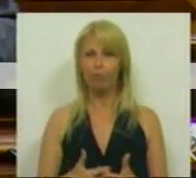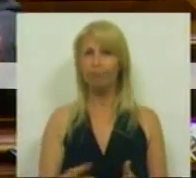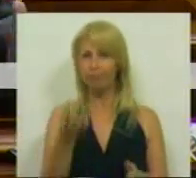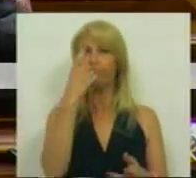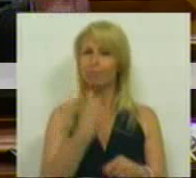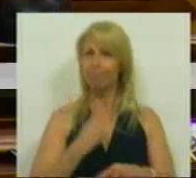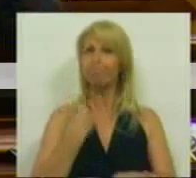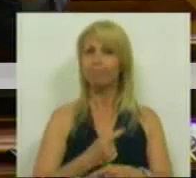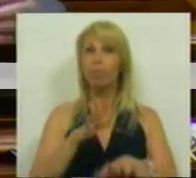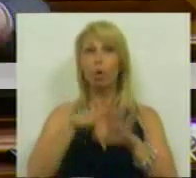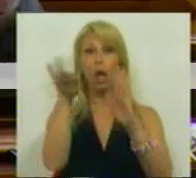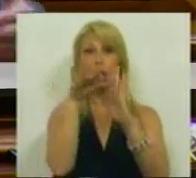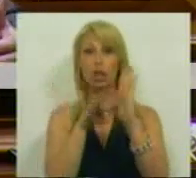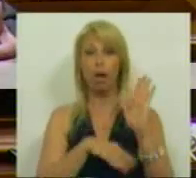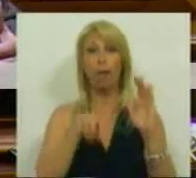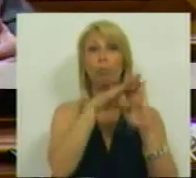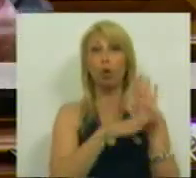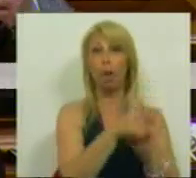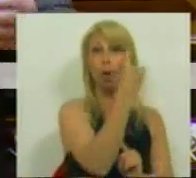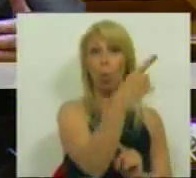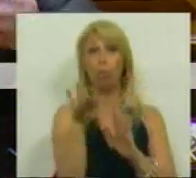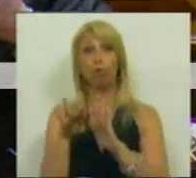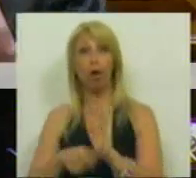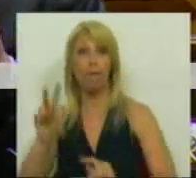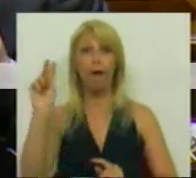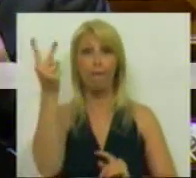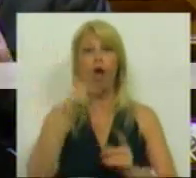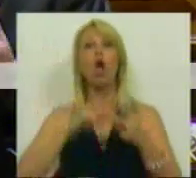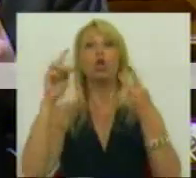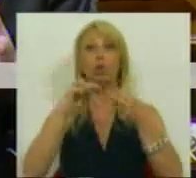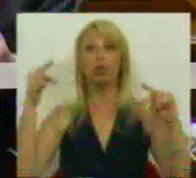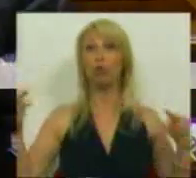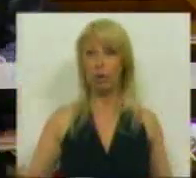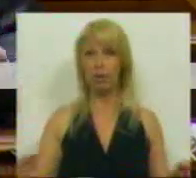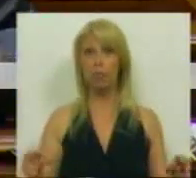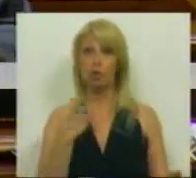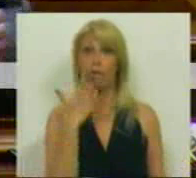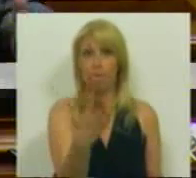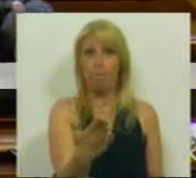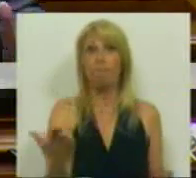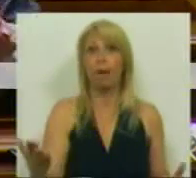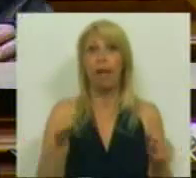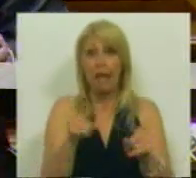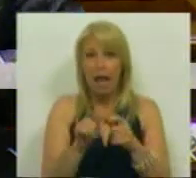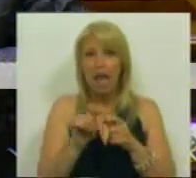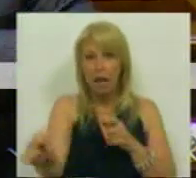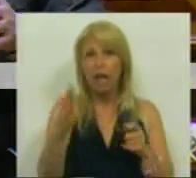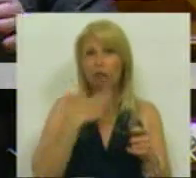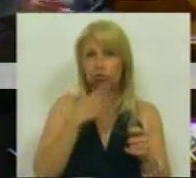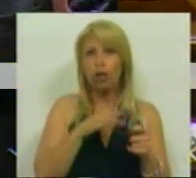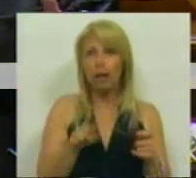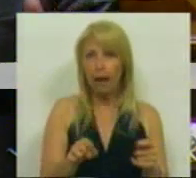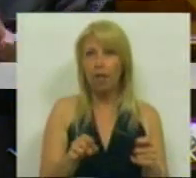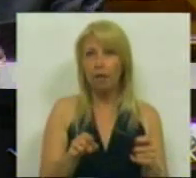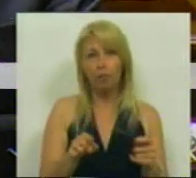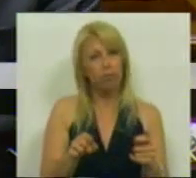pela listagem, quer do Programa 1, quer do Programa 2, dos municípios requerentes, que esta linha de crédito seja,